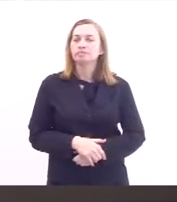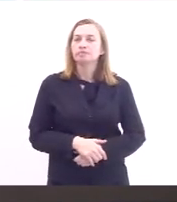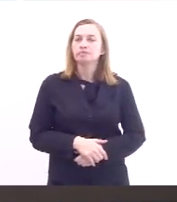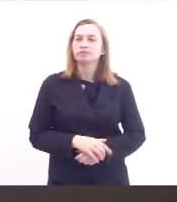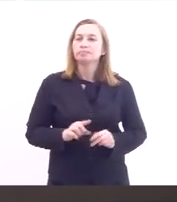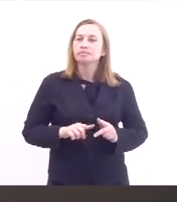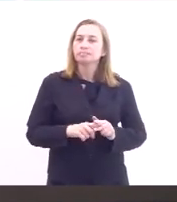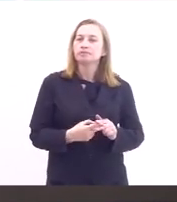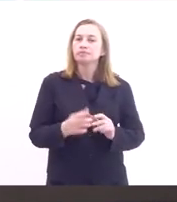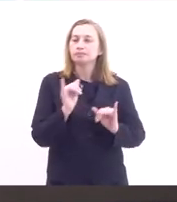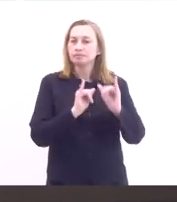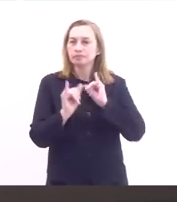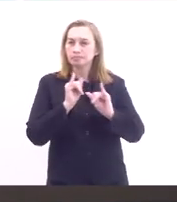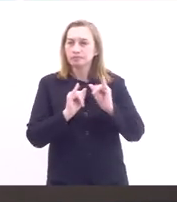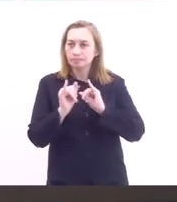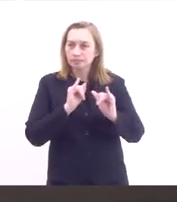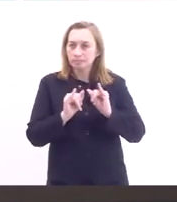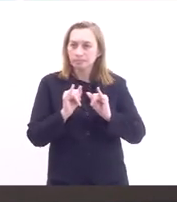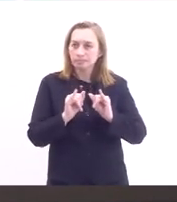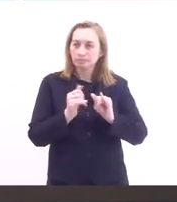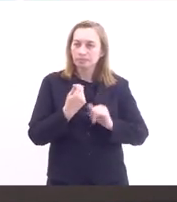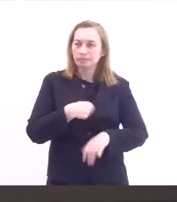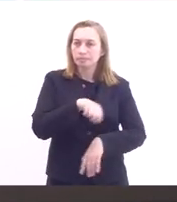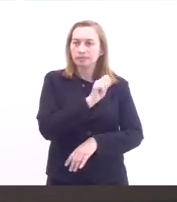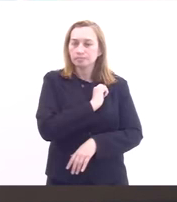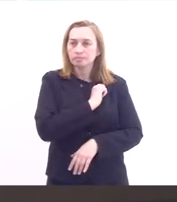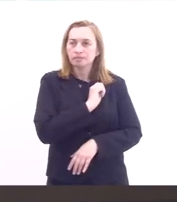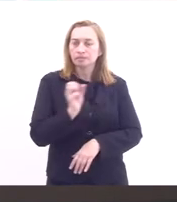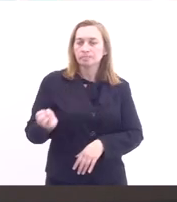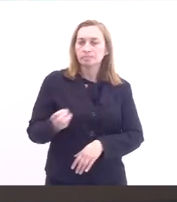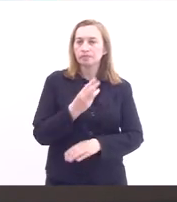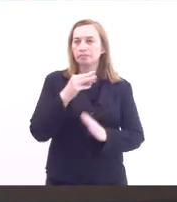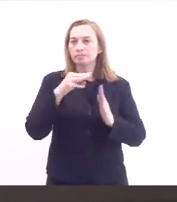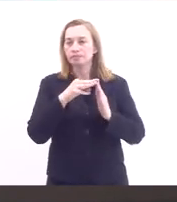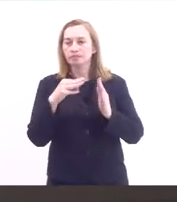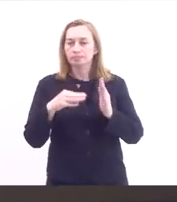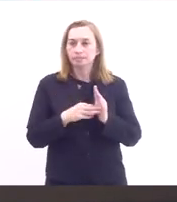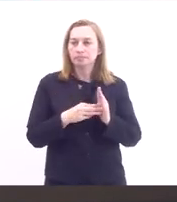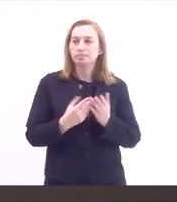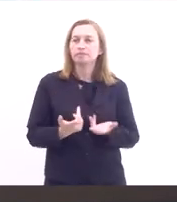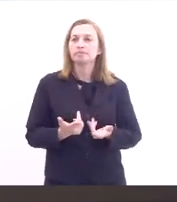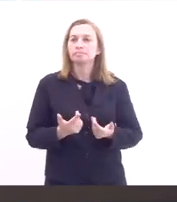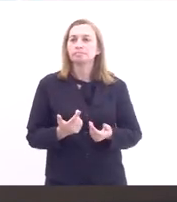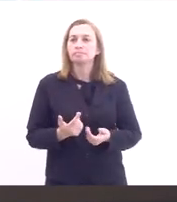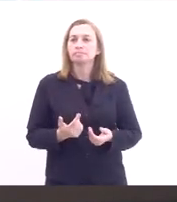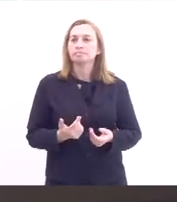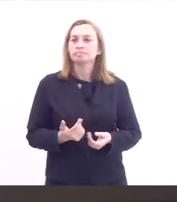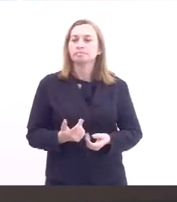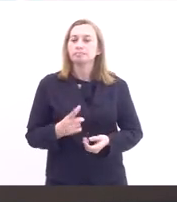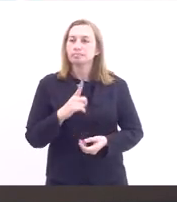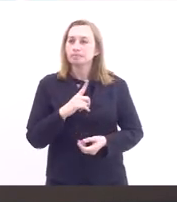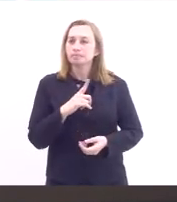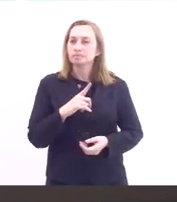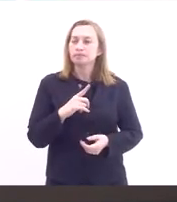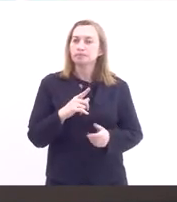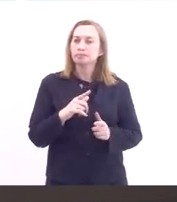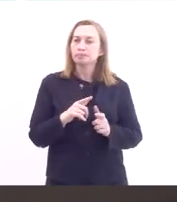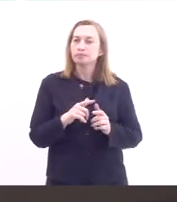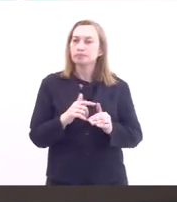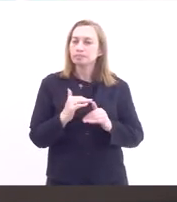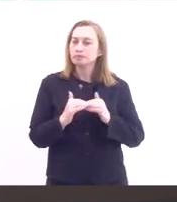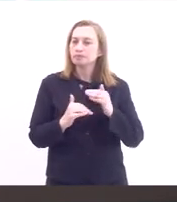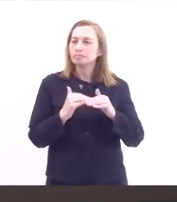atualizar os valores dos benefícios fiscais para a nova metodologia, para a gente ter uma série histórica de